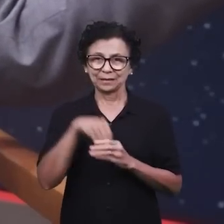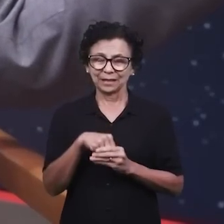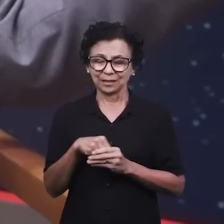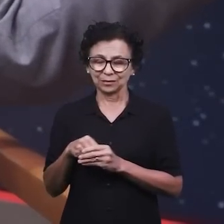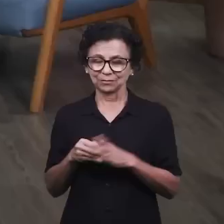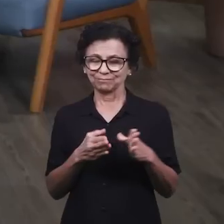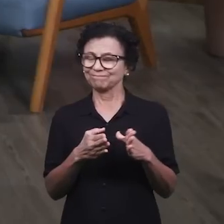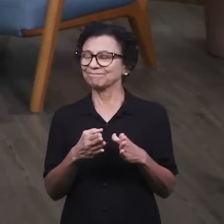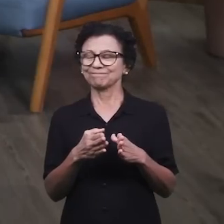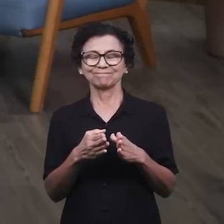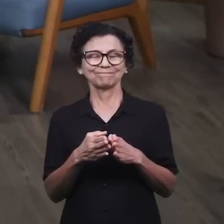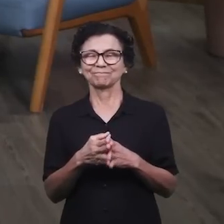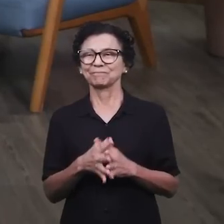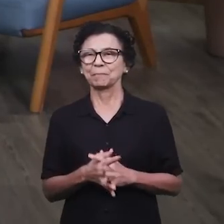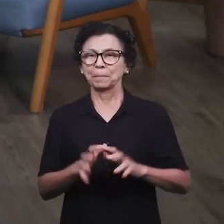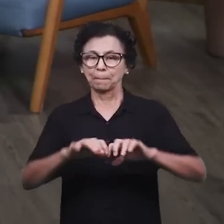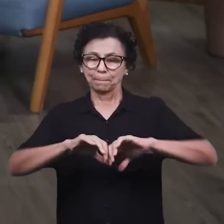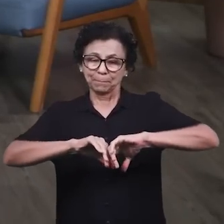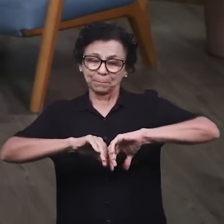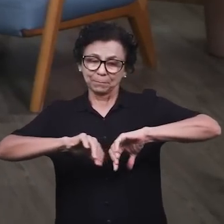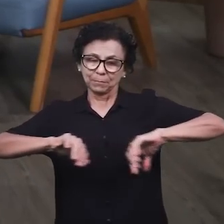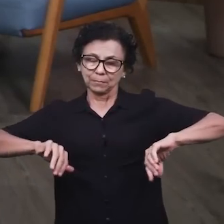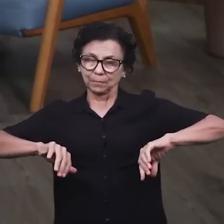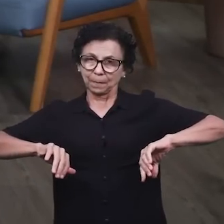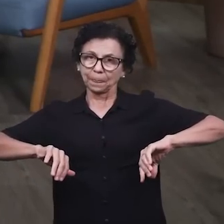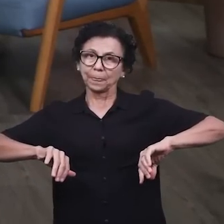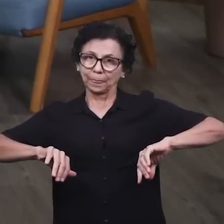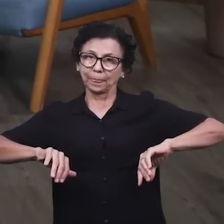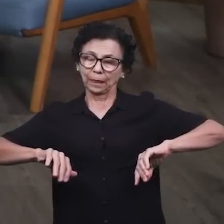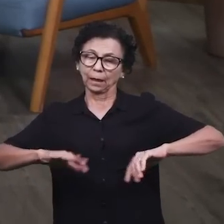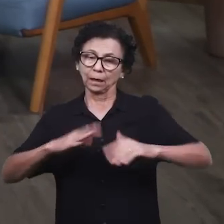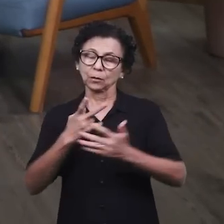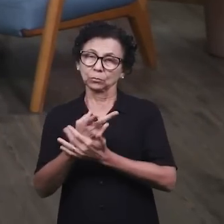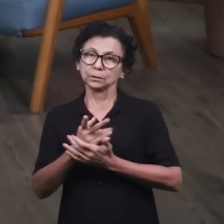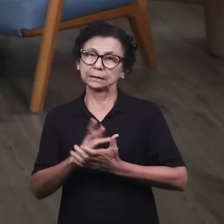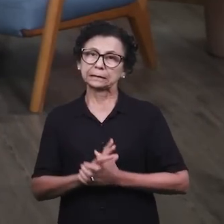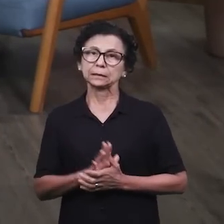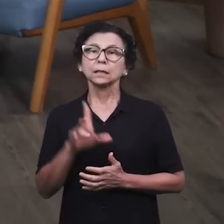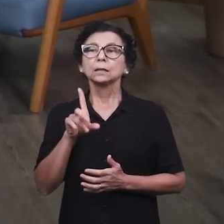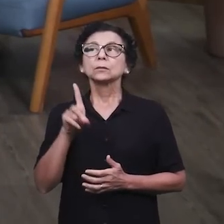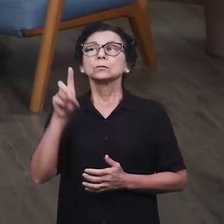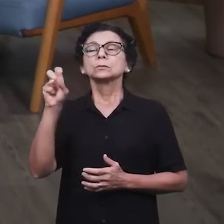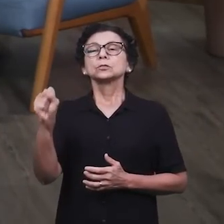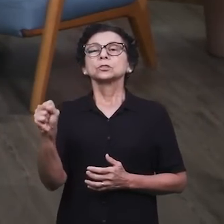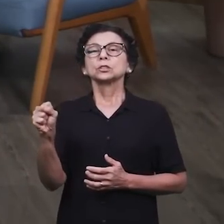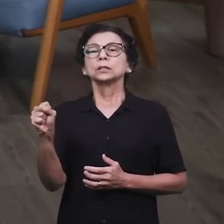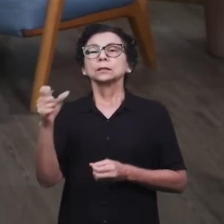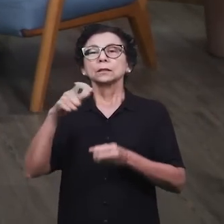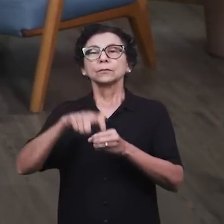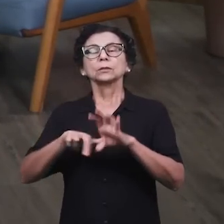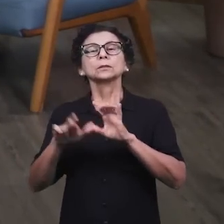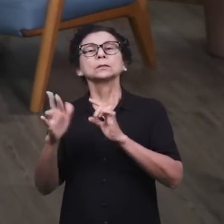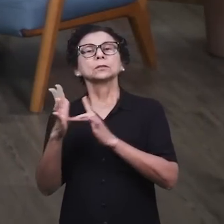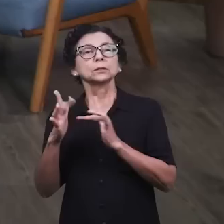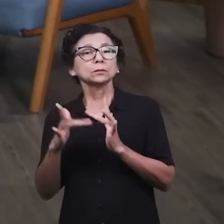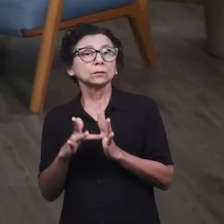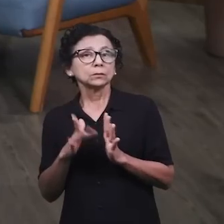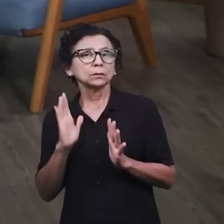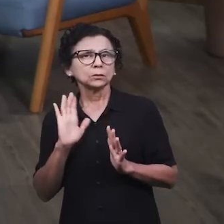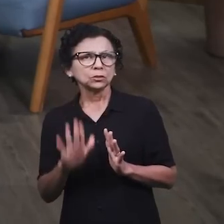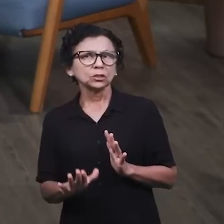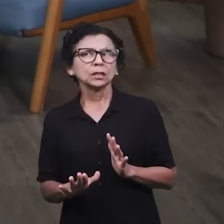é o caminho, onde está o caminho, ela só não anda nele. Então é uma palavra de alerta para mim, para